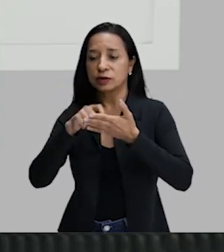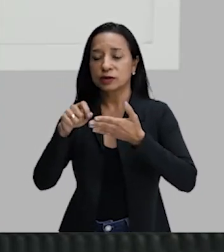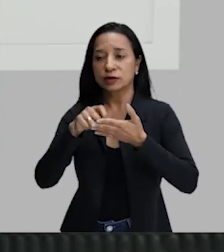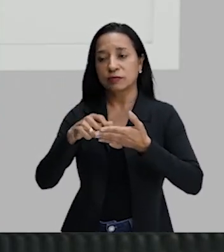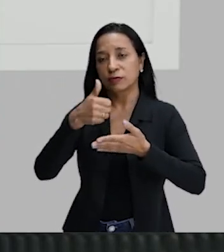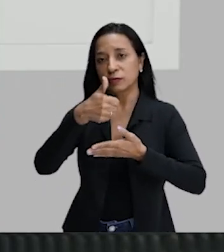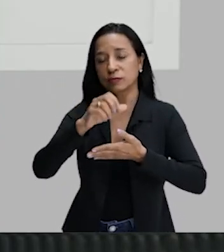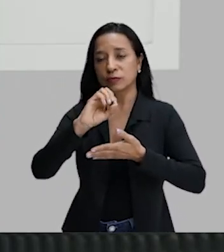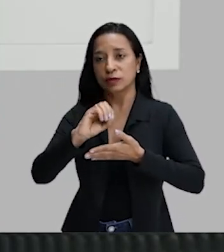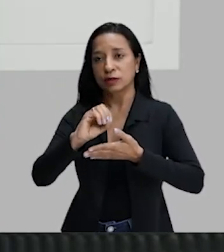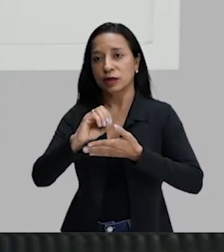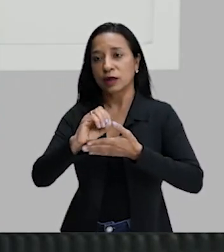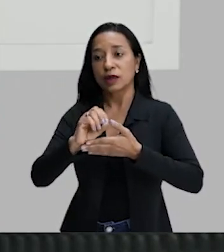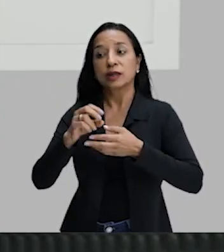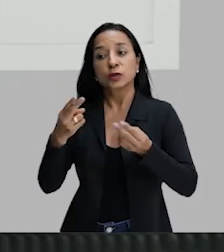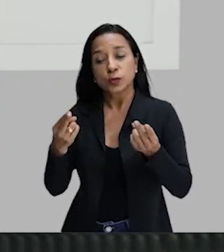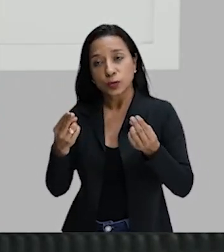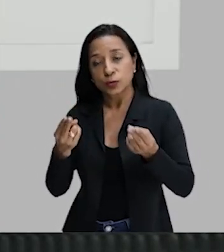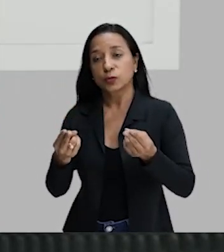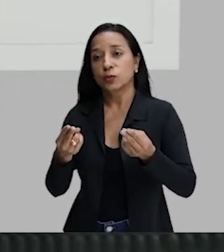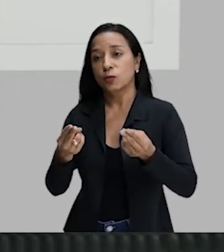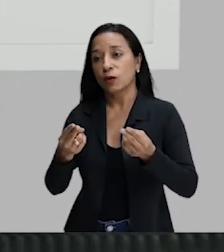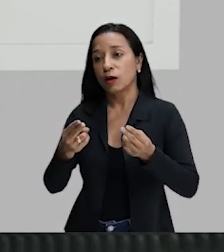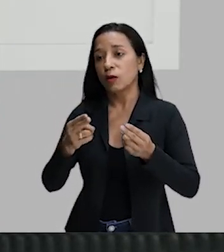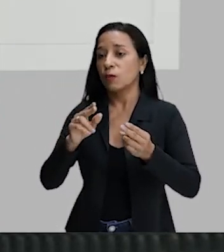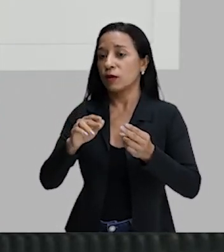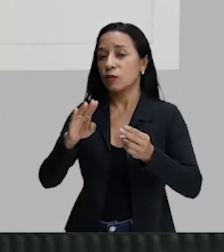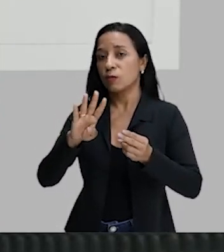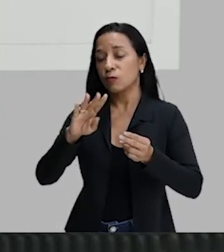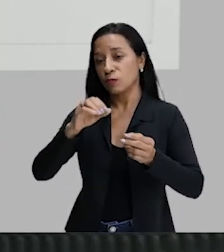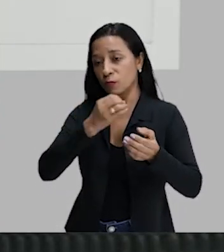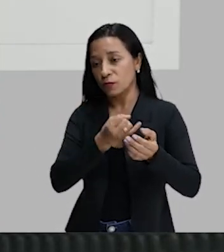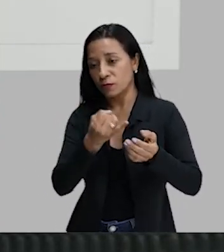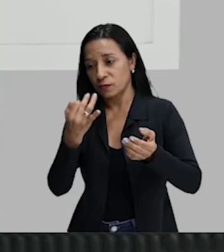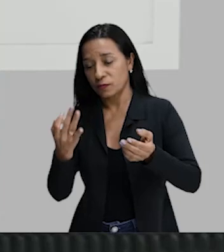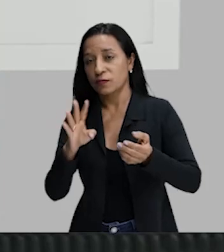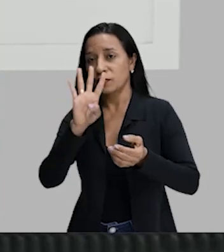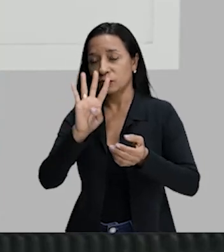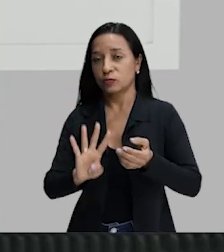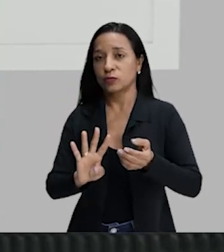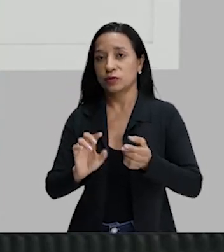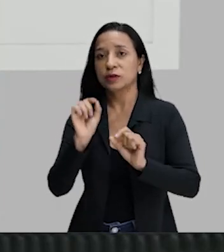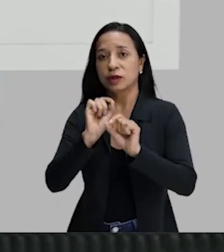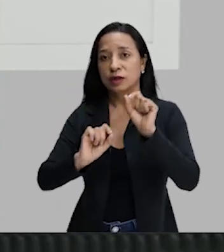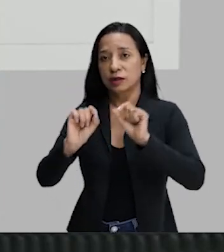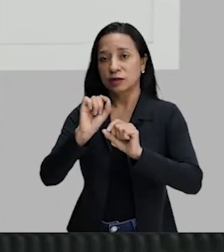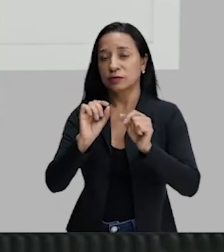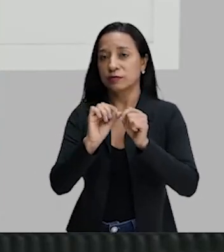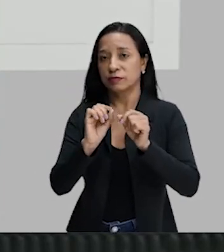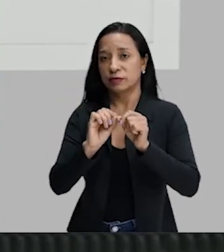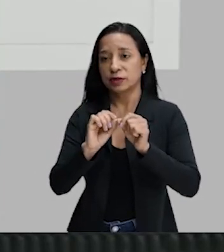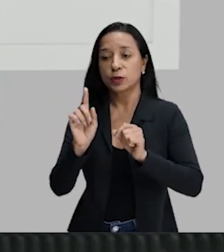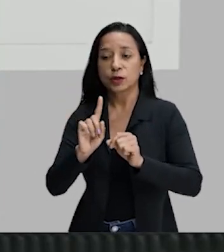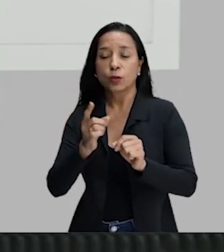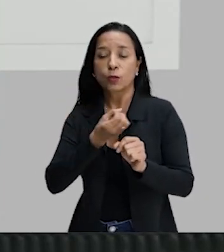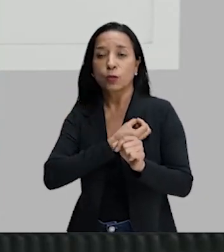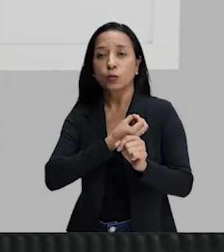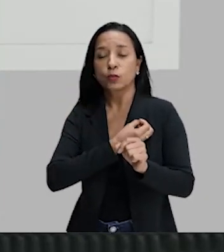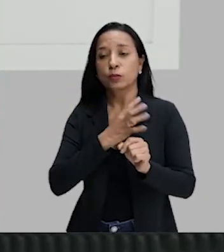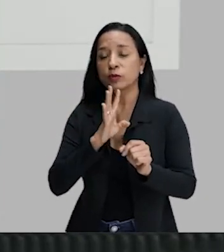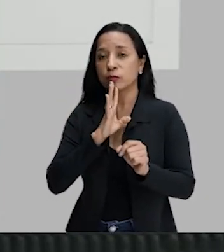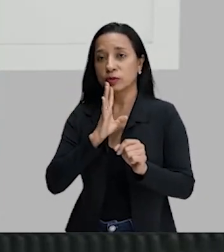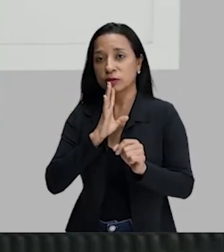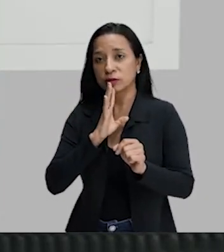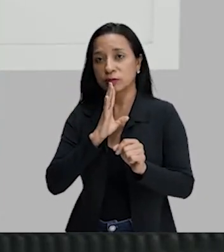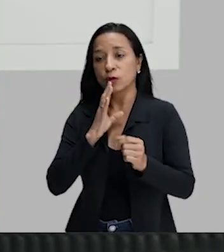na forma de um produto de fatores. É isso que a gente vai fazer, só que a gente vai fazer não com um número conhecido, a gente vai